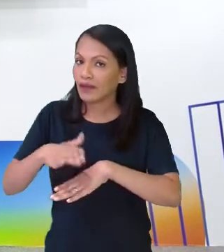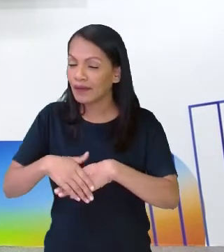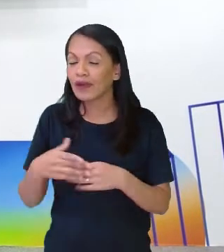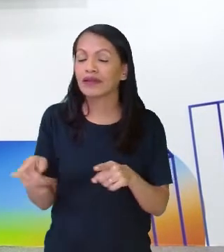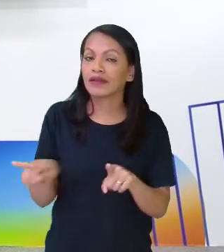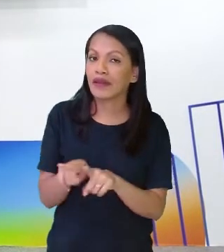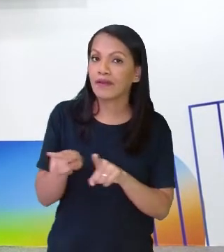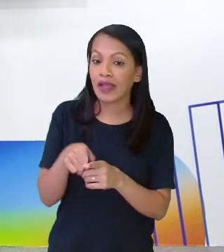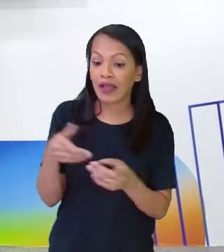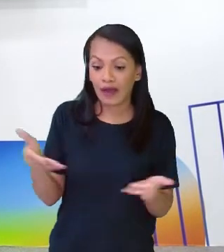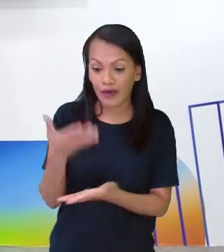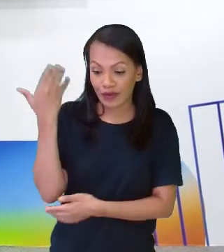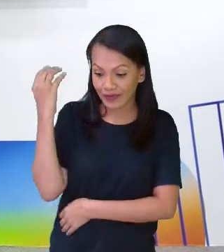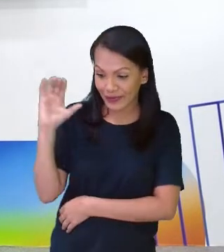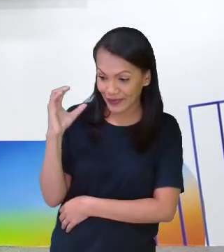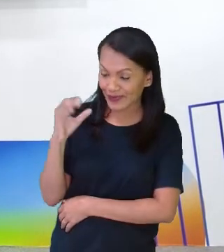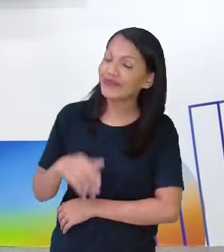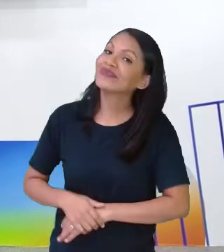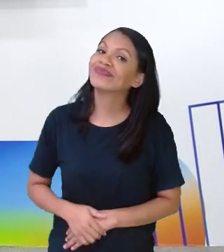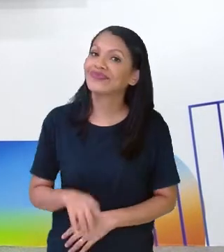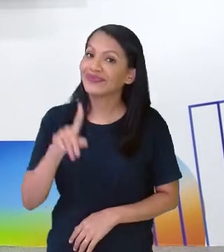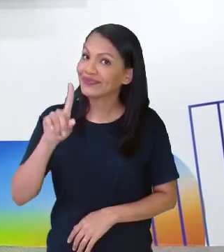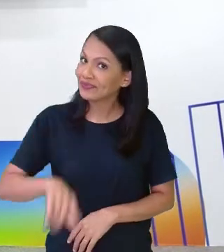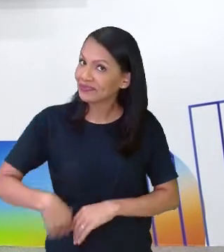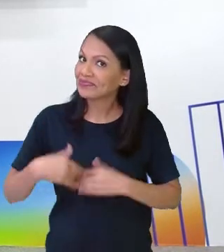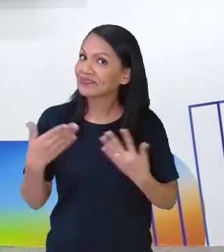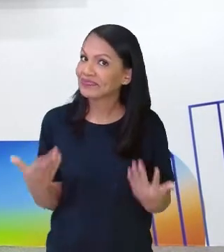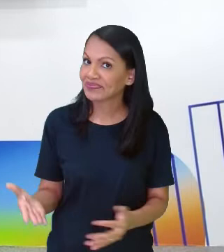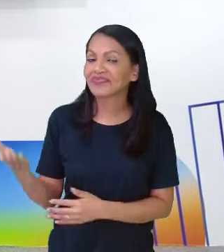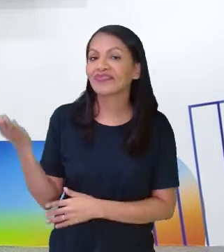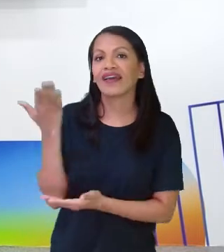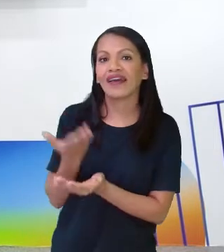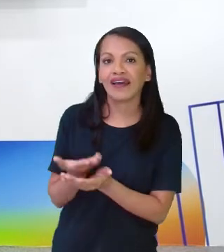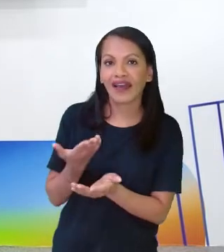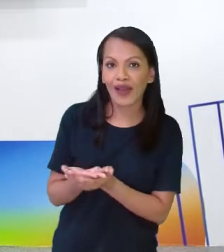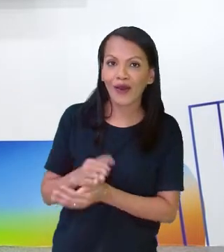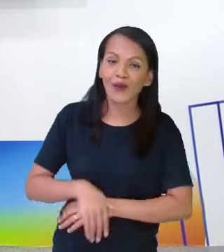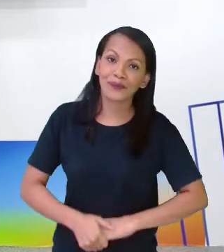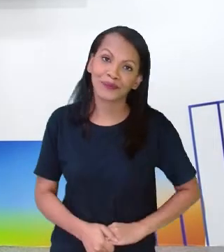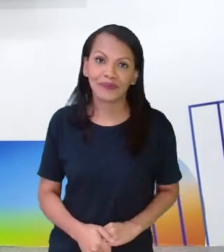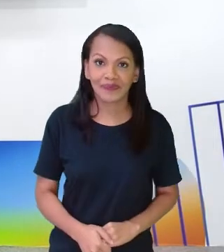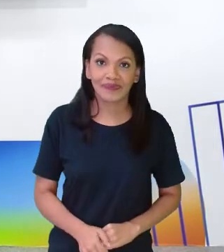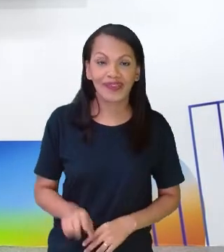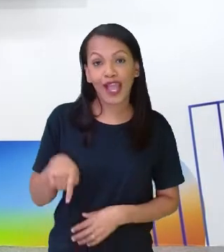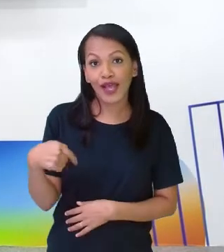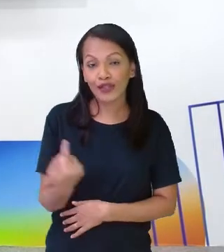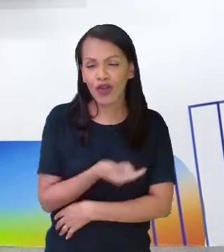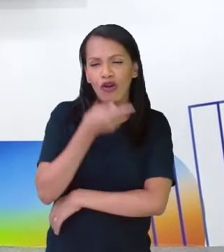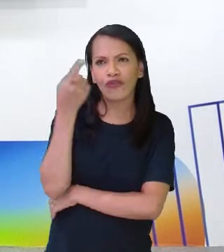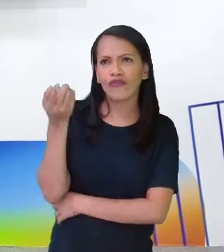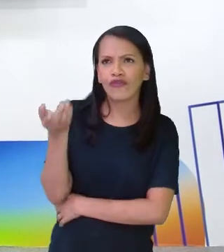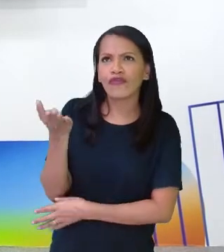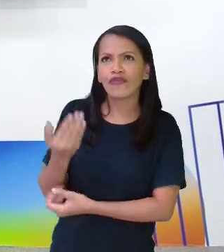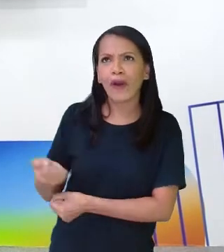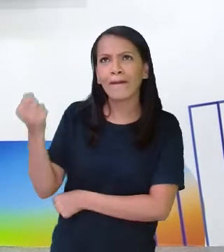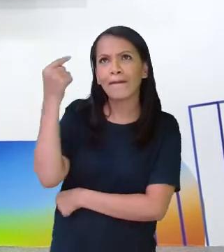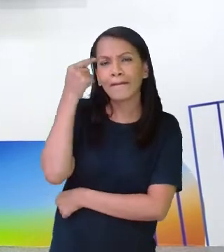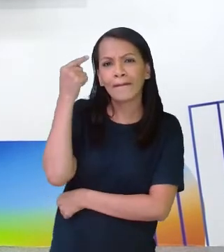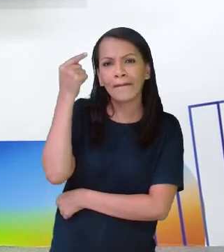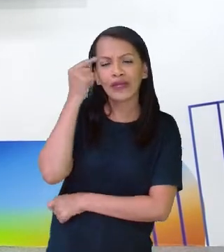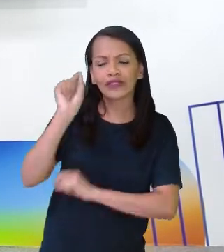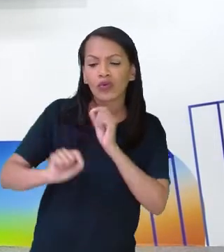de ciências. E nesta aula nós iremos pensar